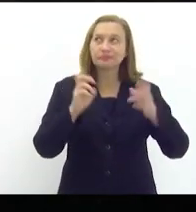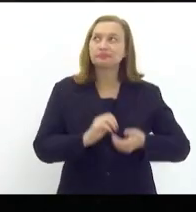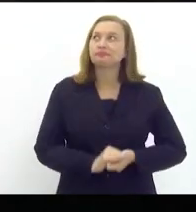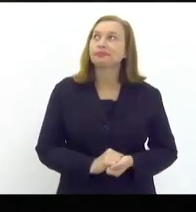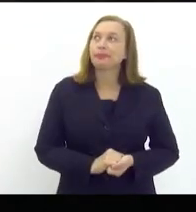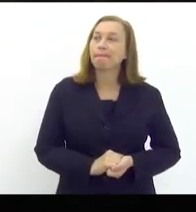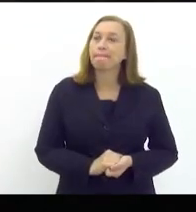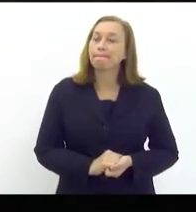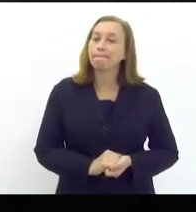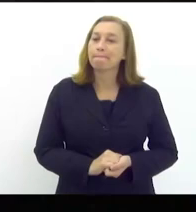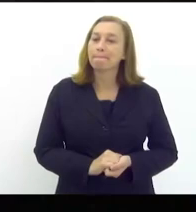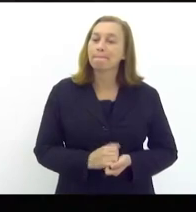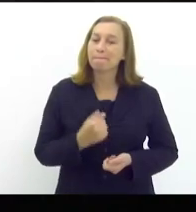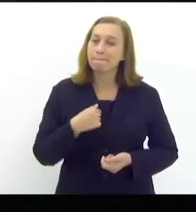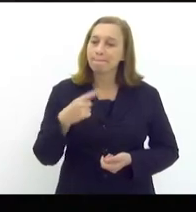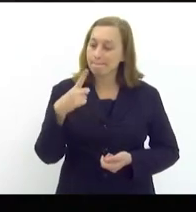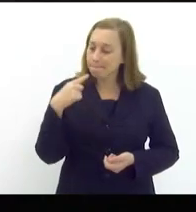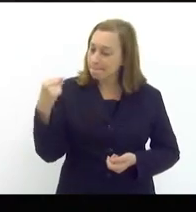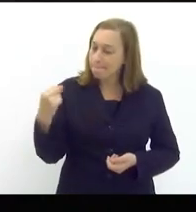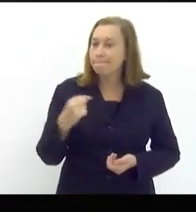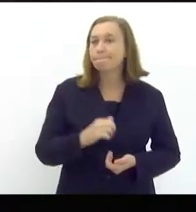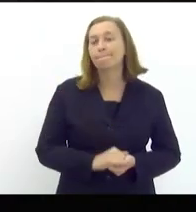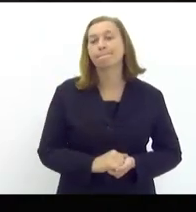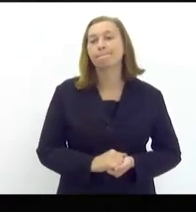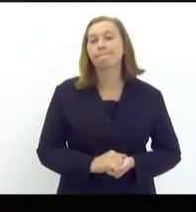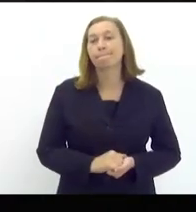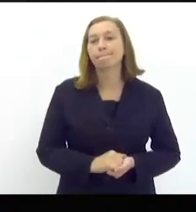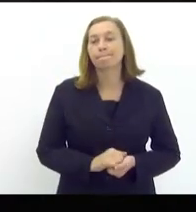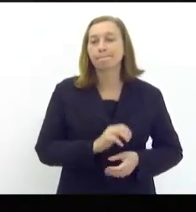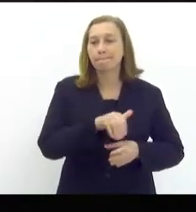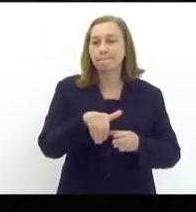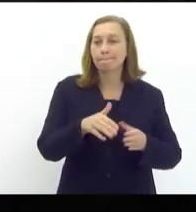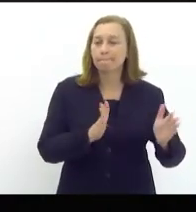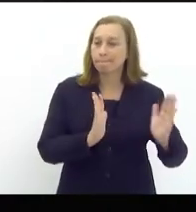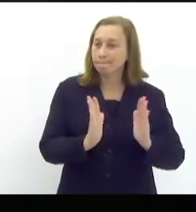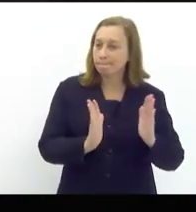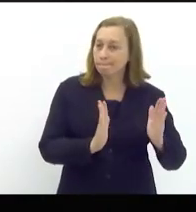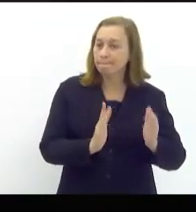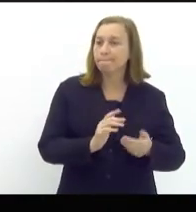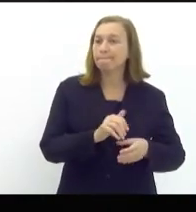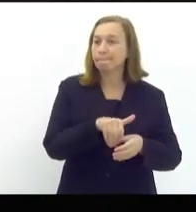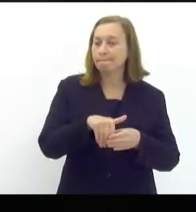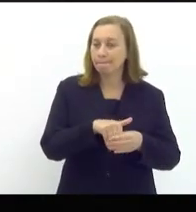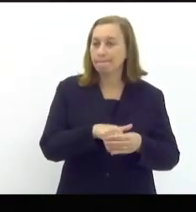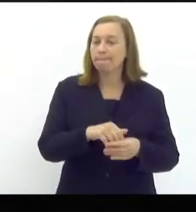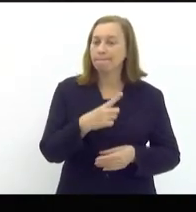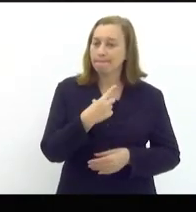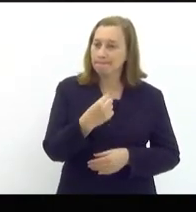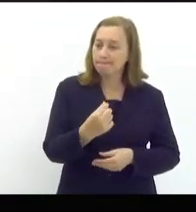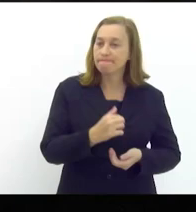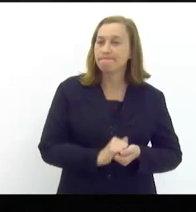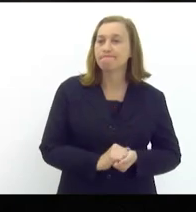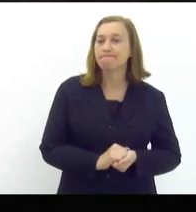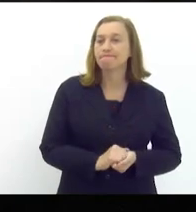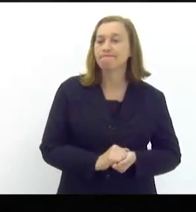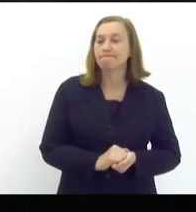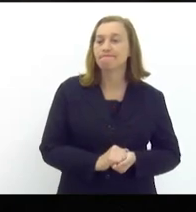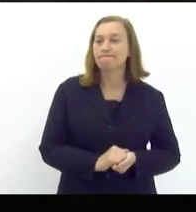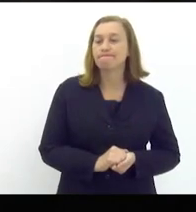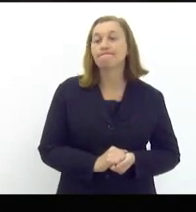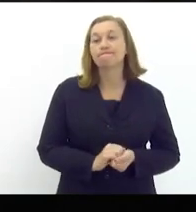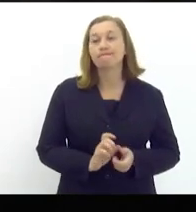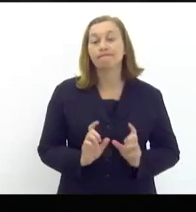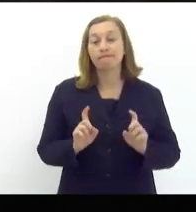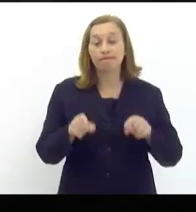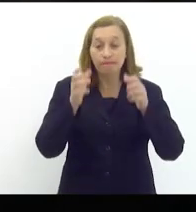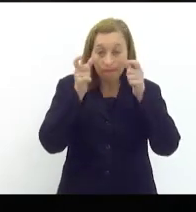desde quando eu fui Eleita o gabinete sempre muito prestativo com a questão comunicação muito atento a